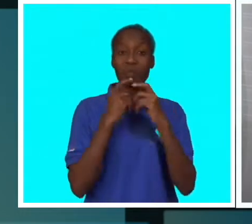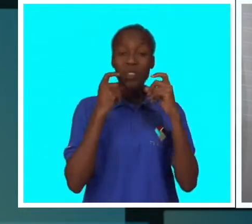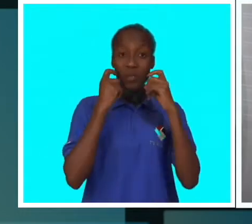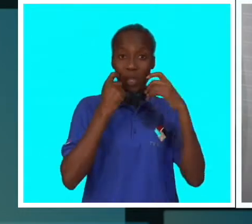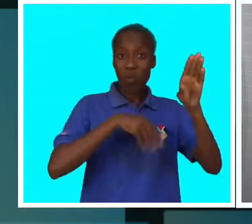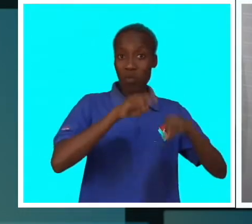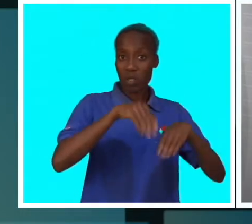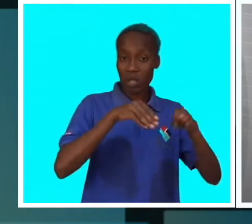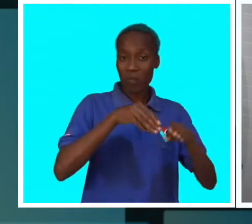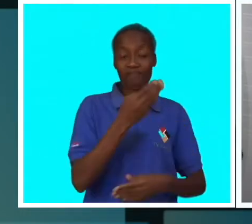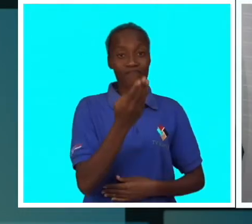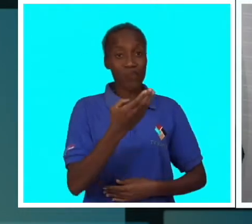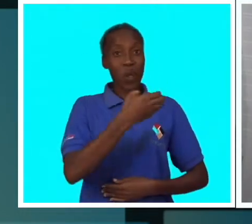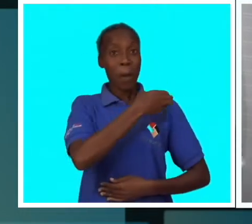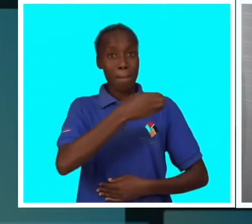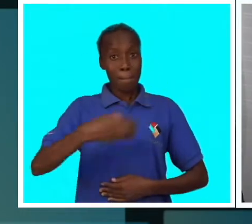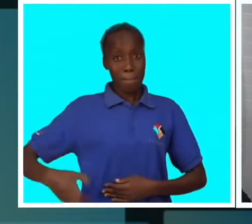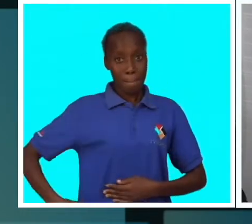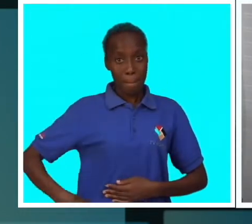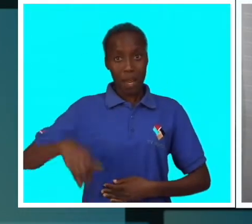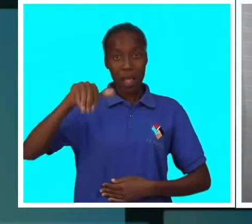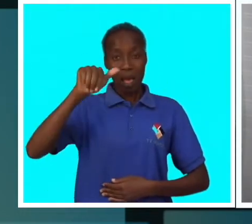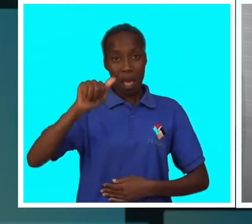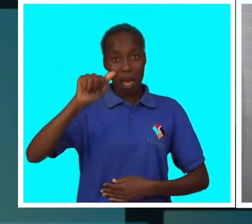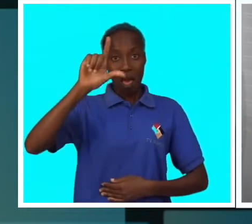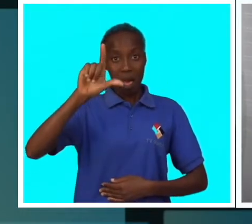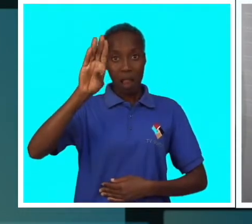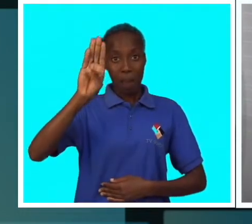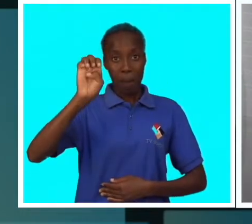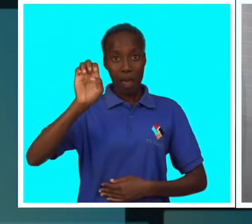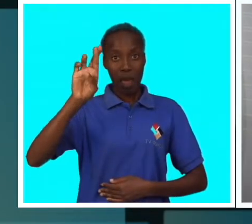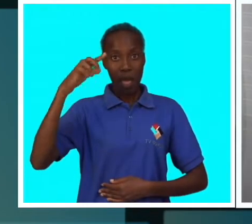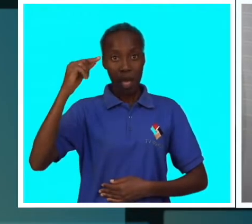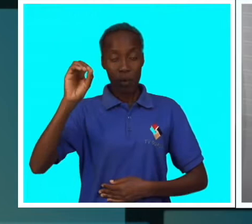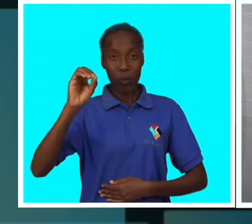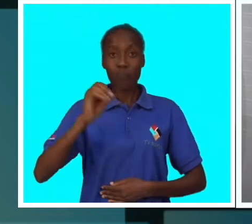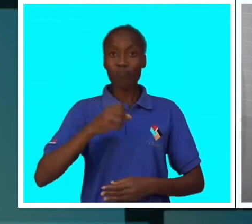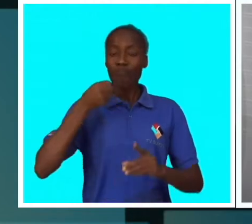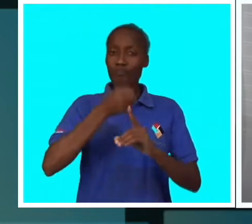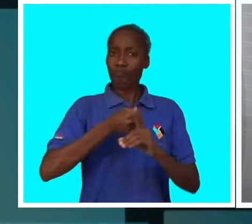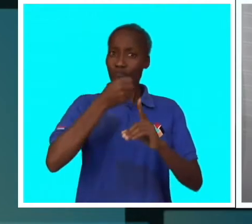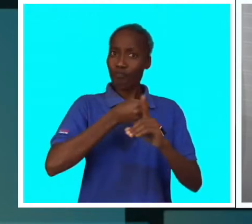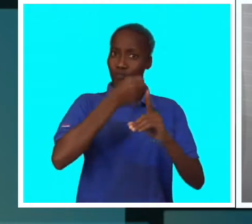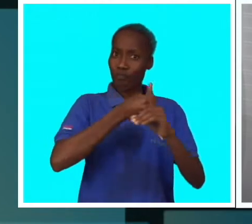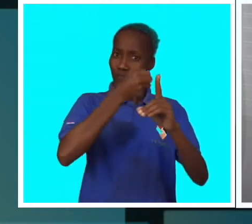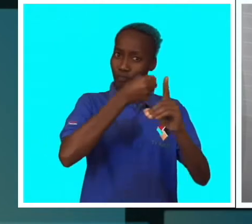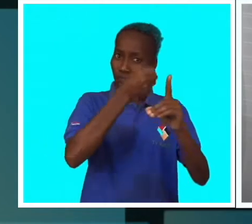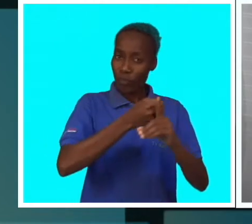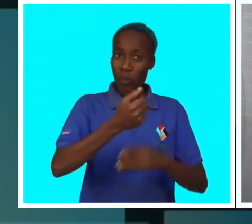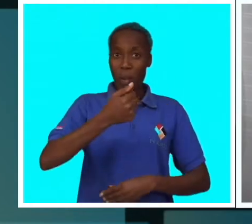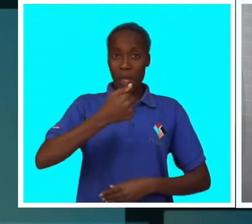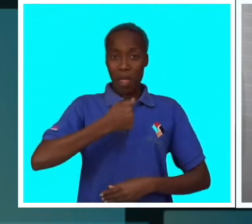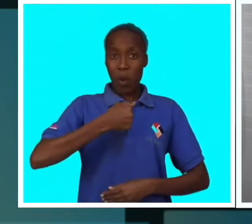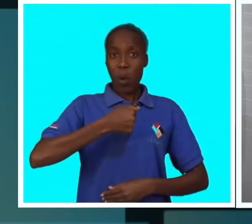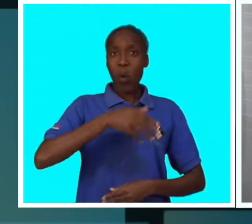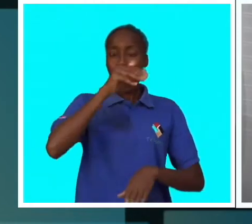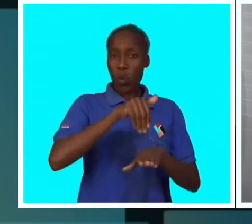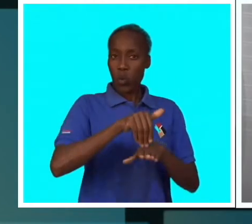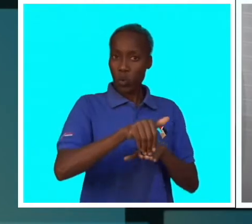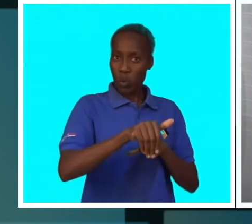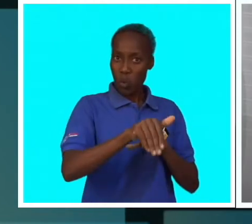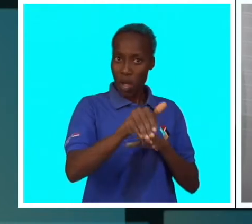Futebol, na pessoa de seu presidente, Alberto Simango Júnior, que lutaram pela minha permanência neste